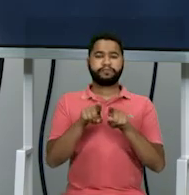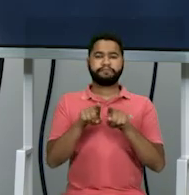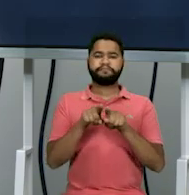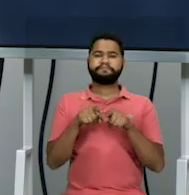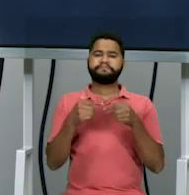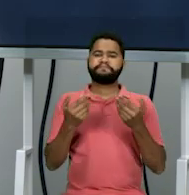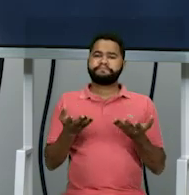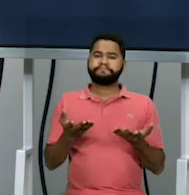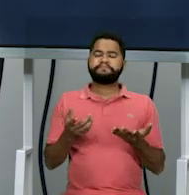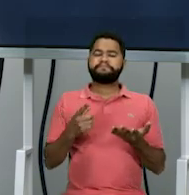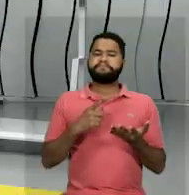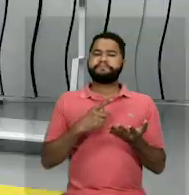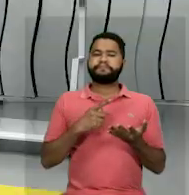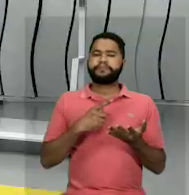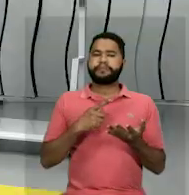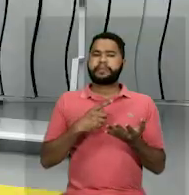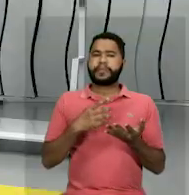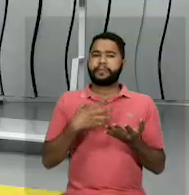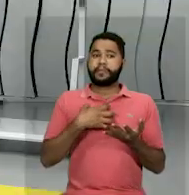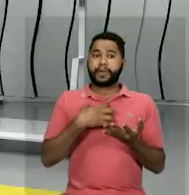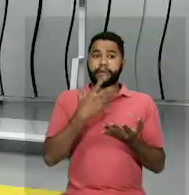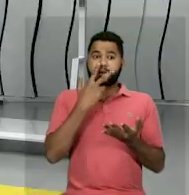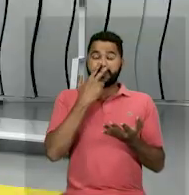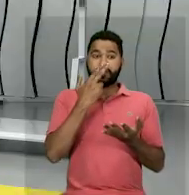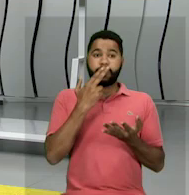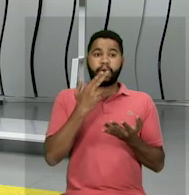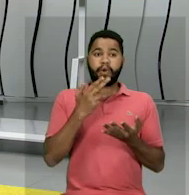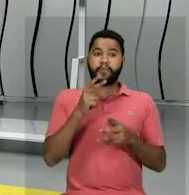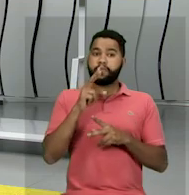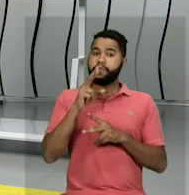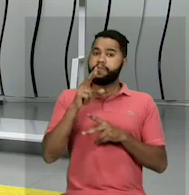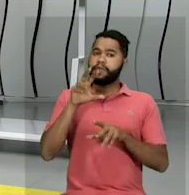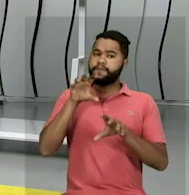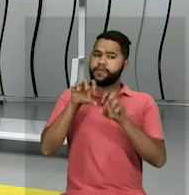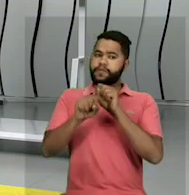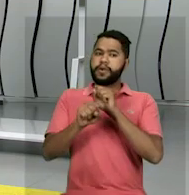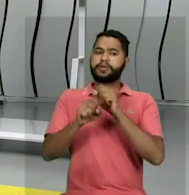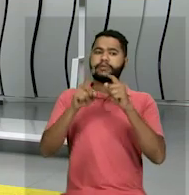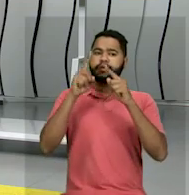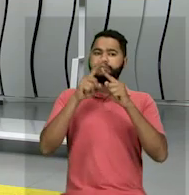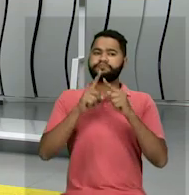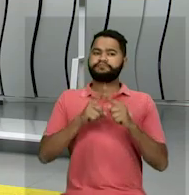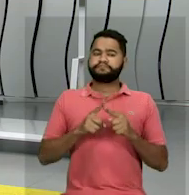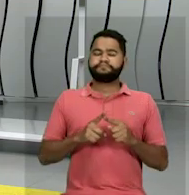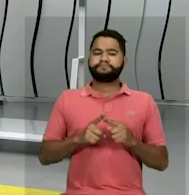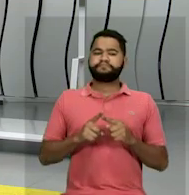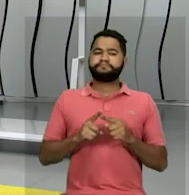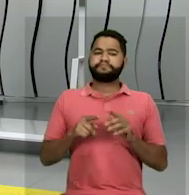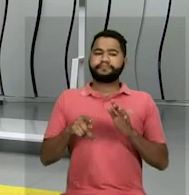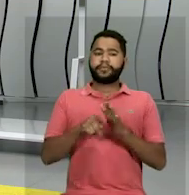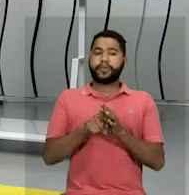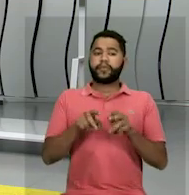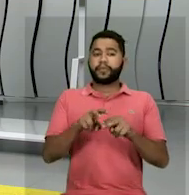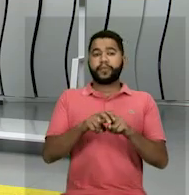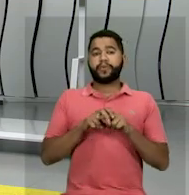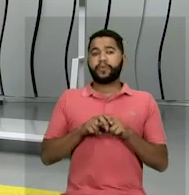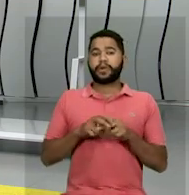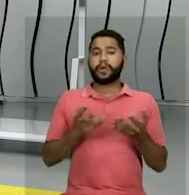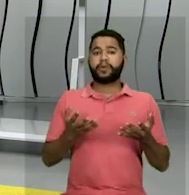a gente tem, né, um incentivo a uma formação técnica, em detrimento, por exemplo, de